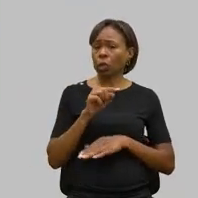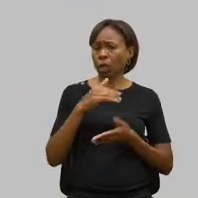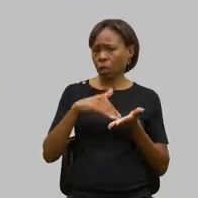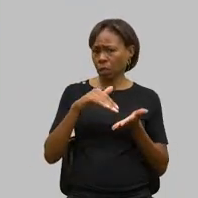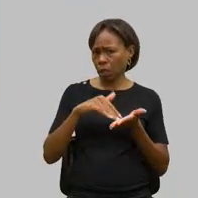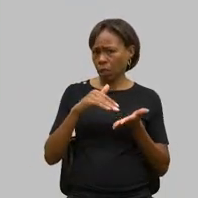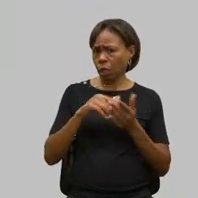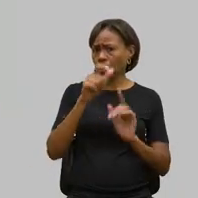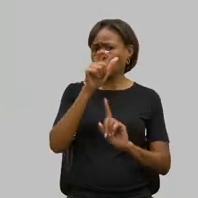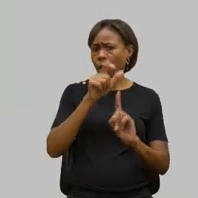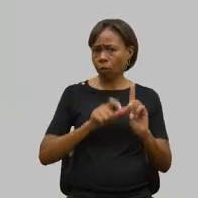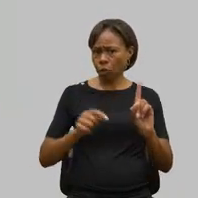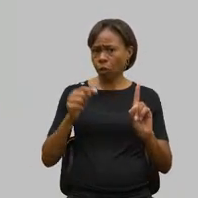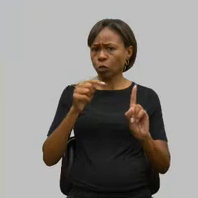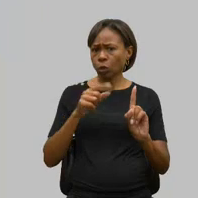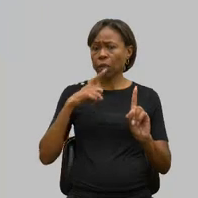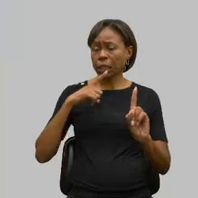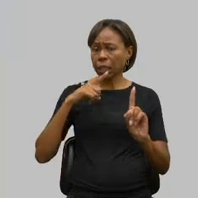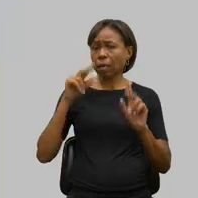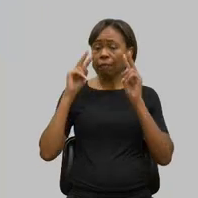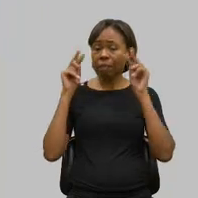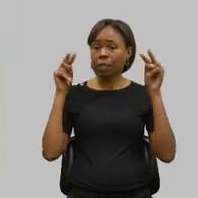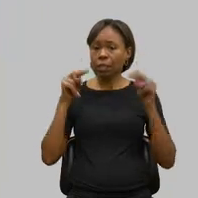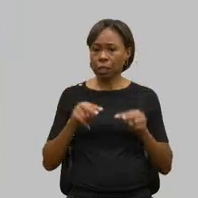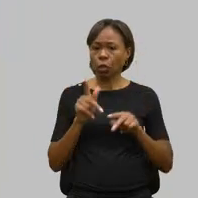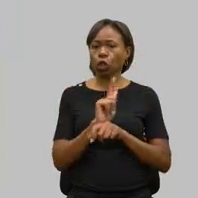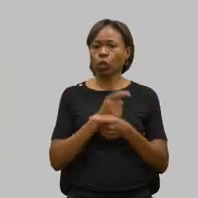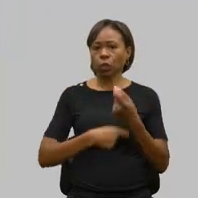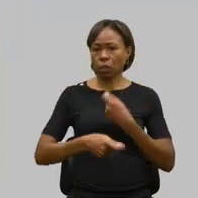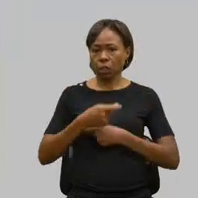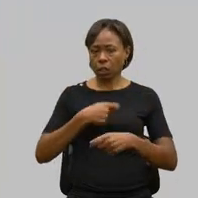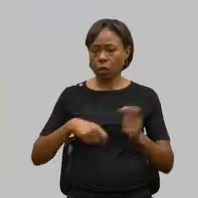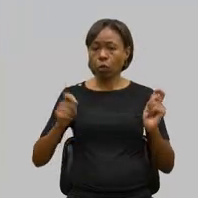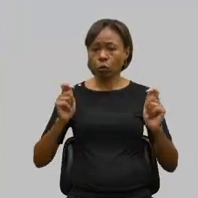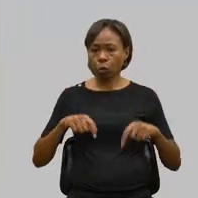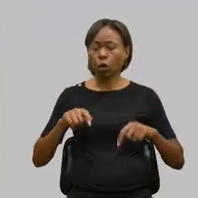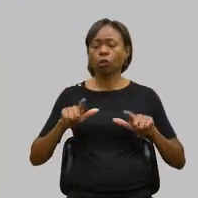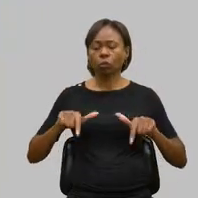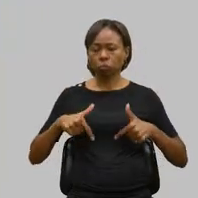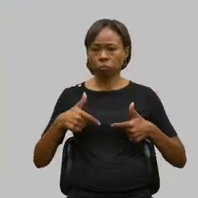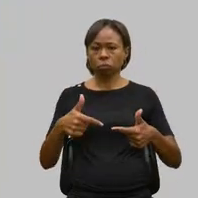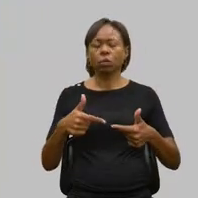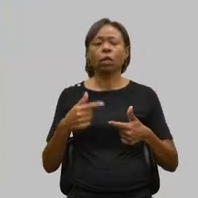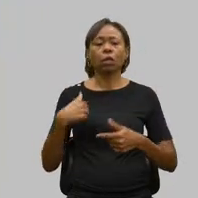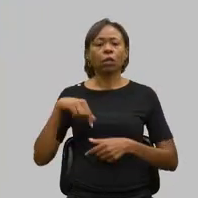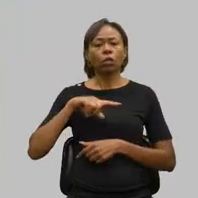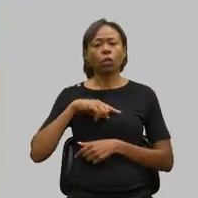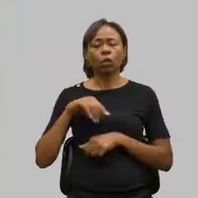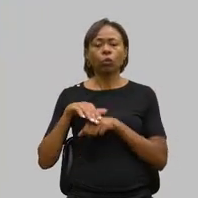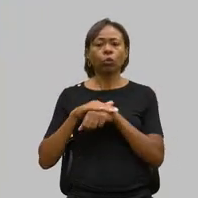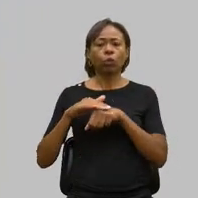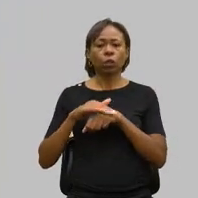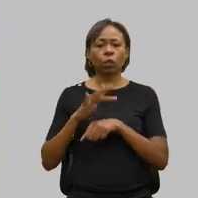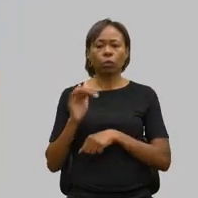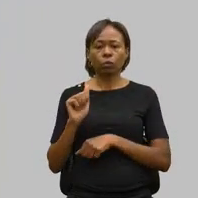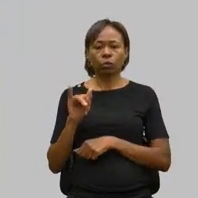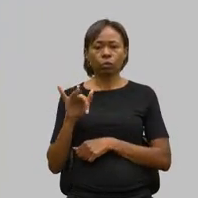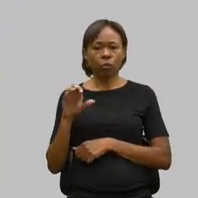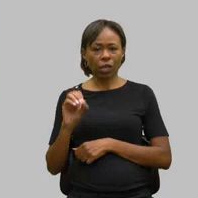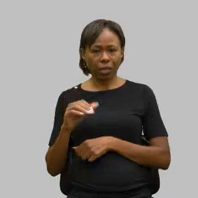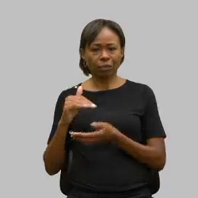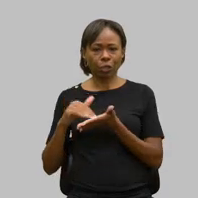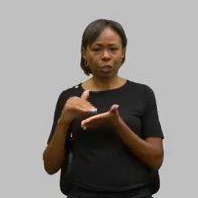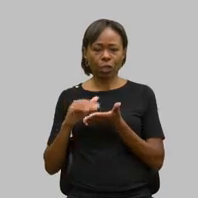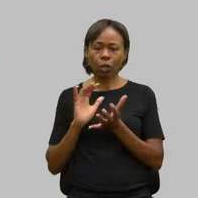gestão e que tem coragem de executá-la. quando a gente está conversando com o Fábio e com toda a equipe,